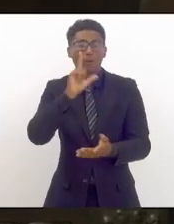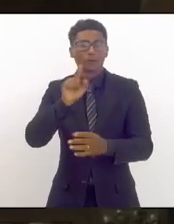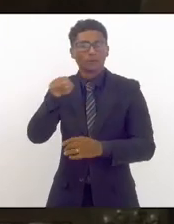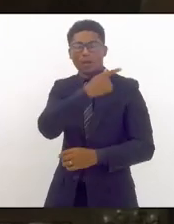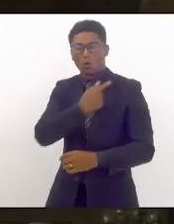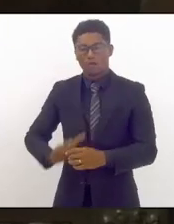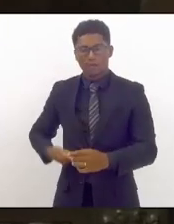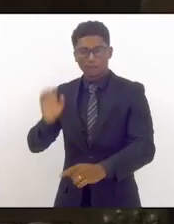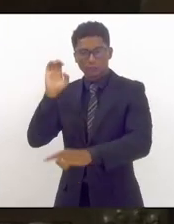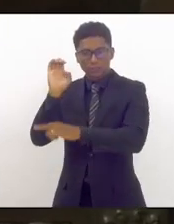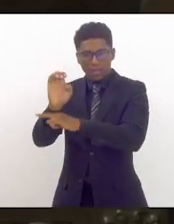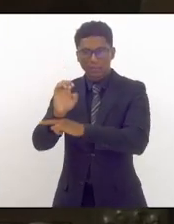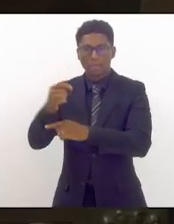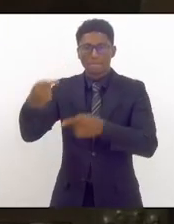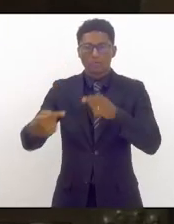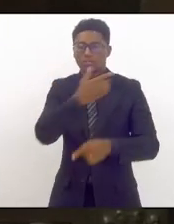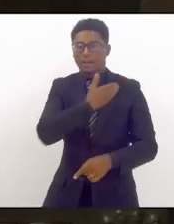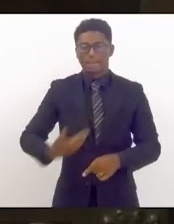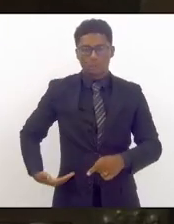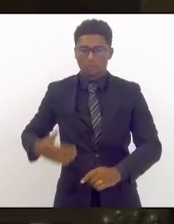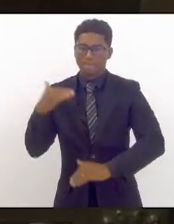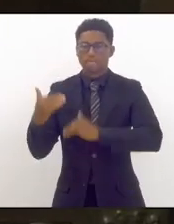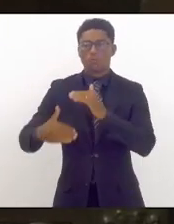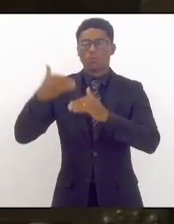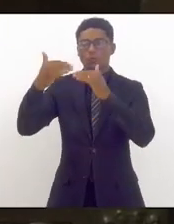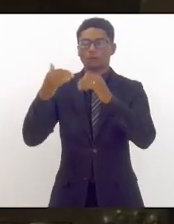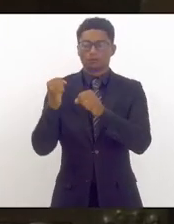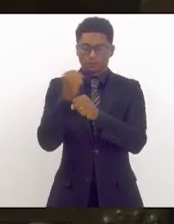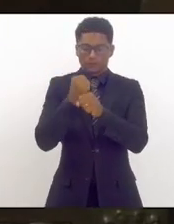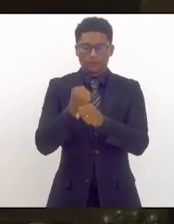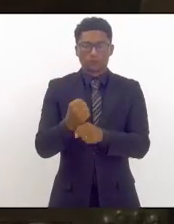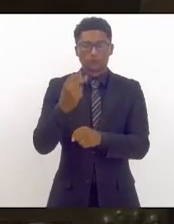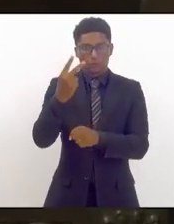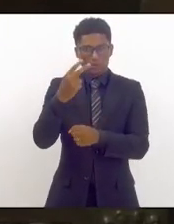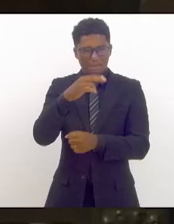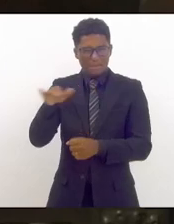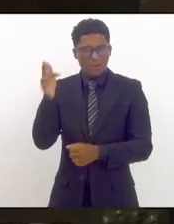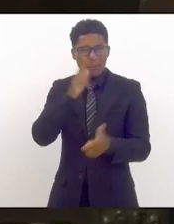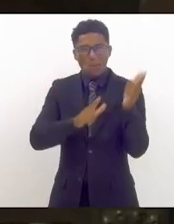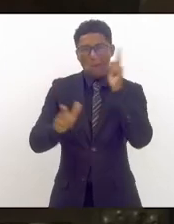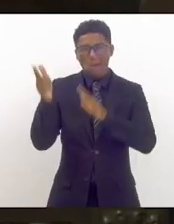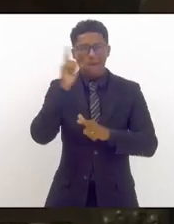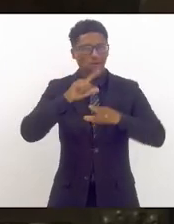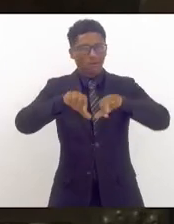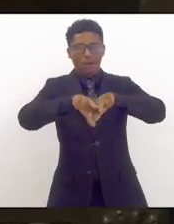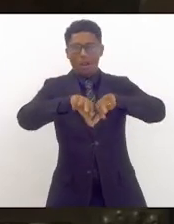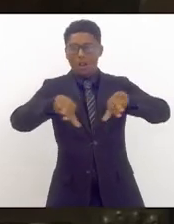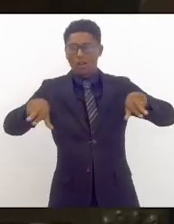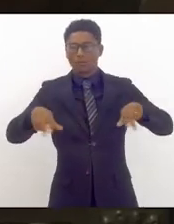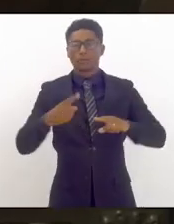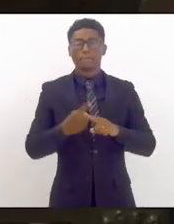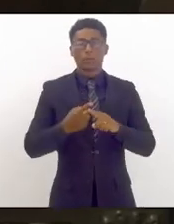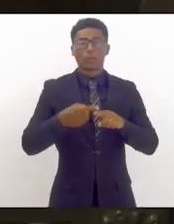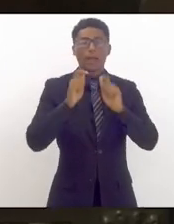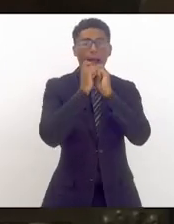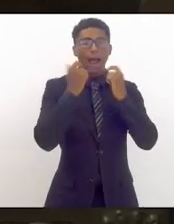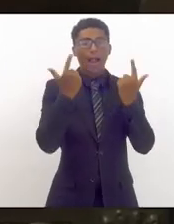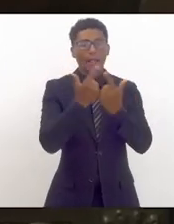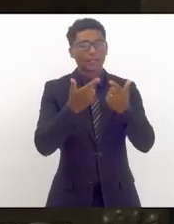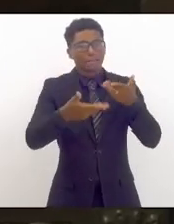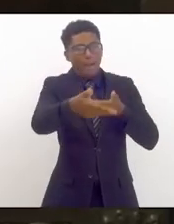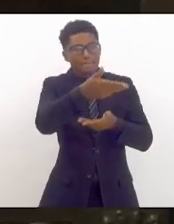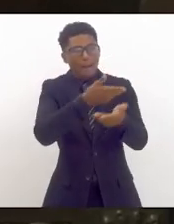e consolidarmos as conquistas dos últimos 2 anos e meio. O diálogo permanente com essa casa foi um